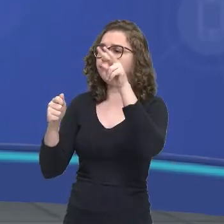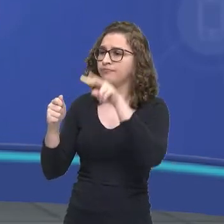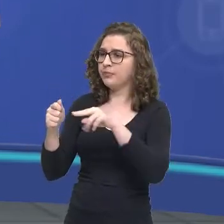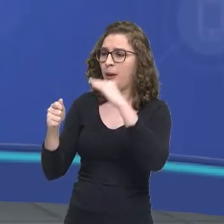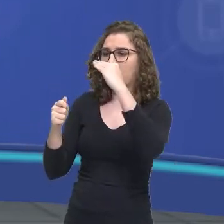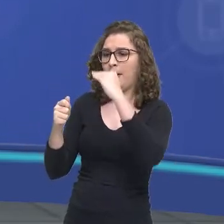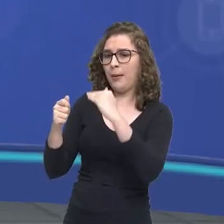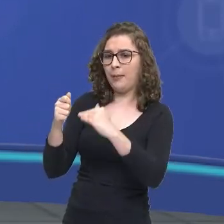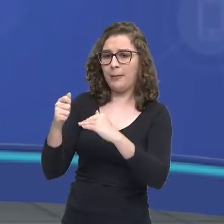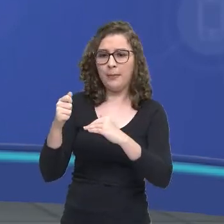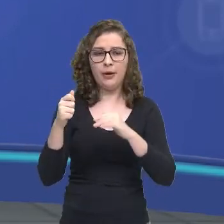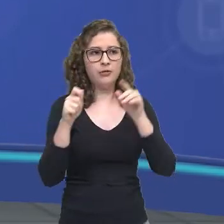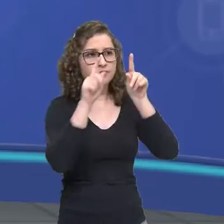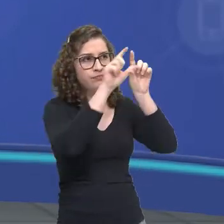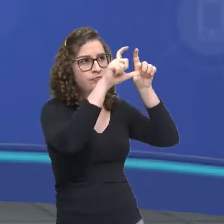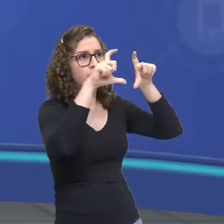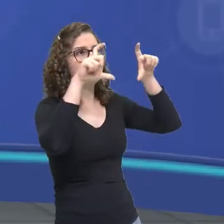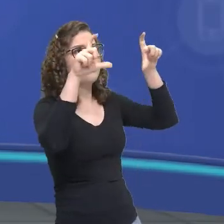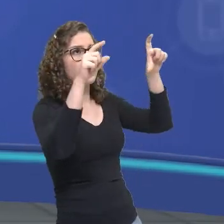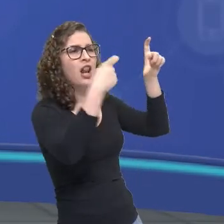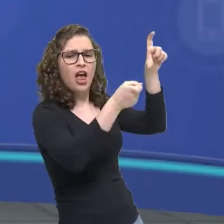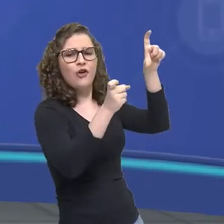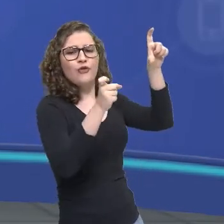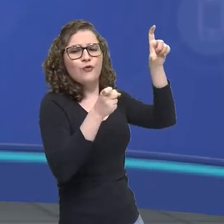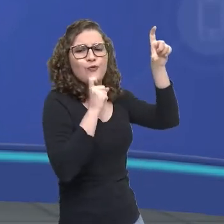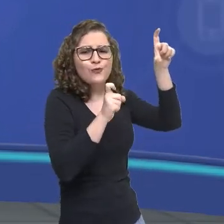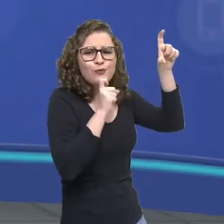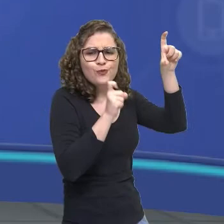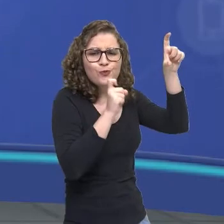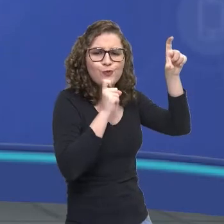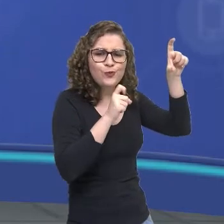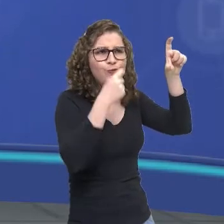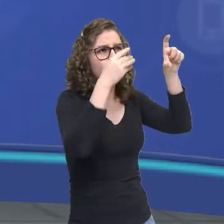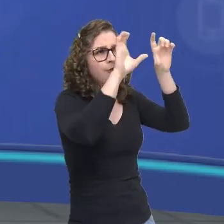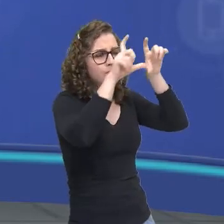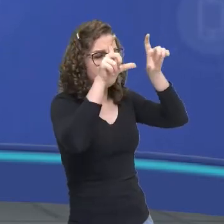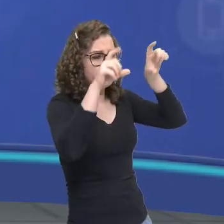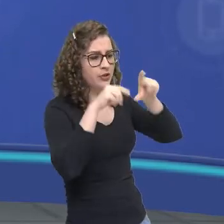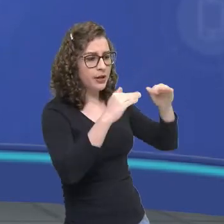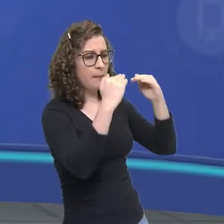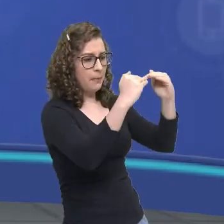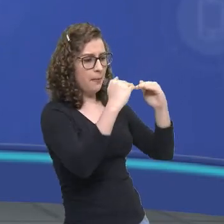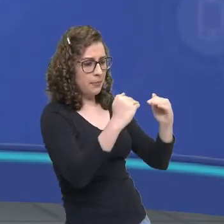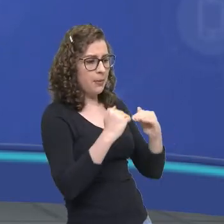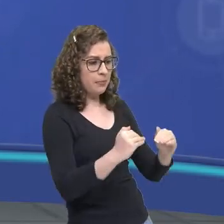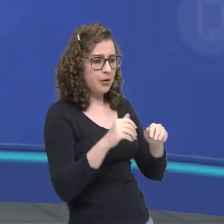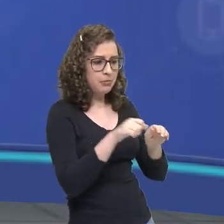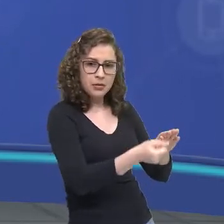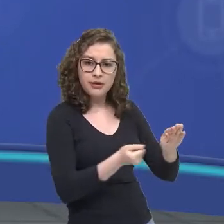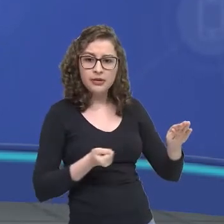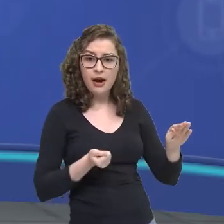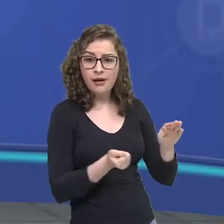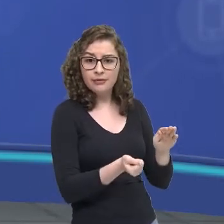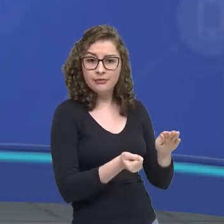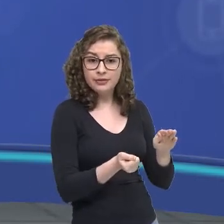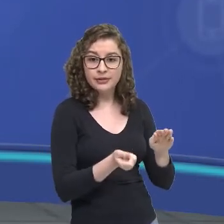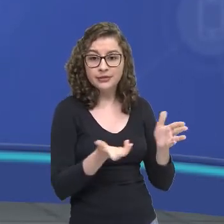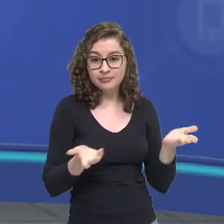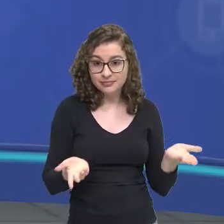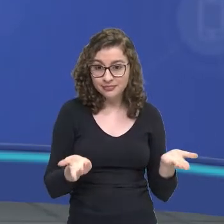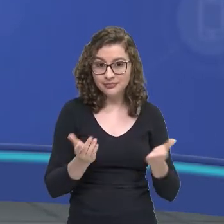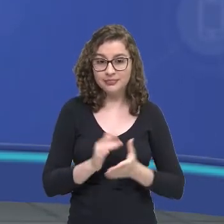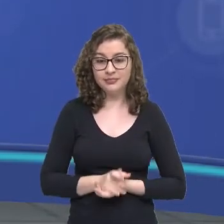de baixo, o gavetão, né? Mas para que serve cada coisa dessas, tá bom? Então, bora dar uma olhadinha para a gente entender